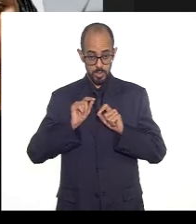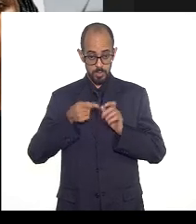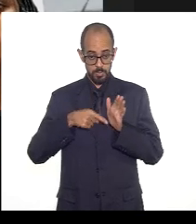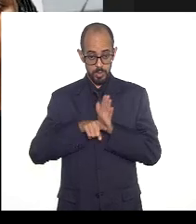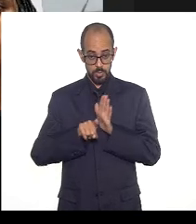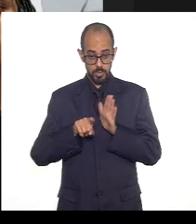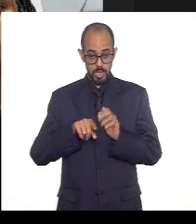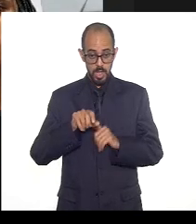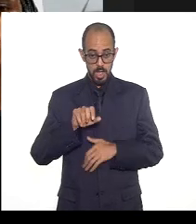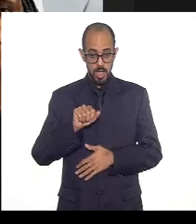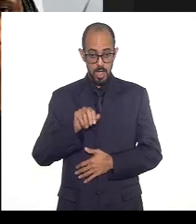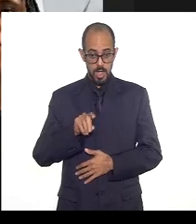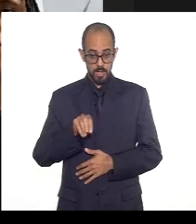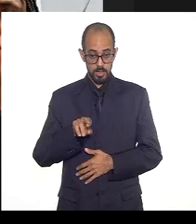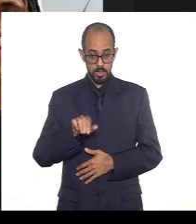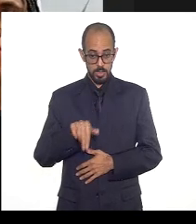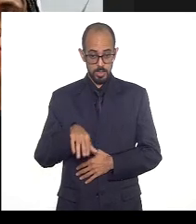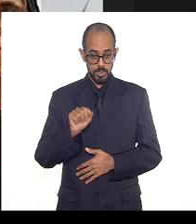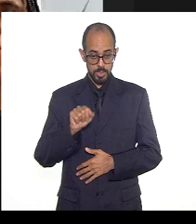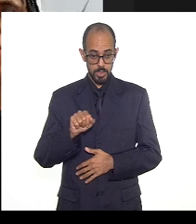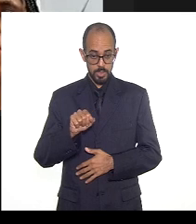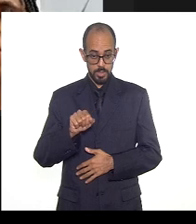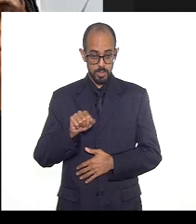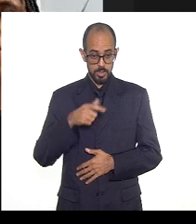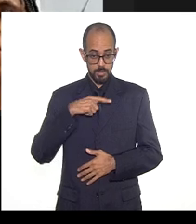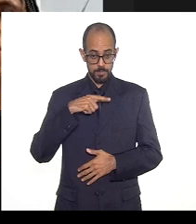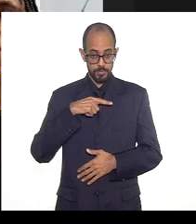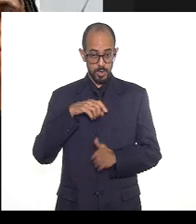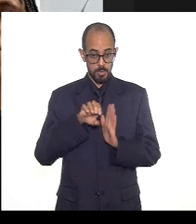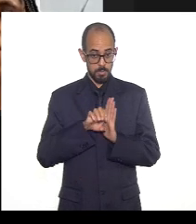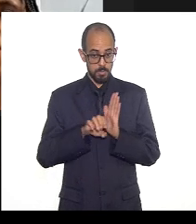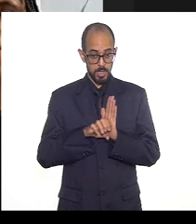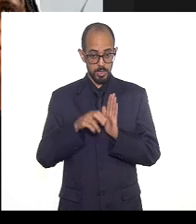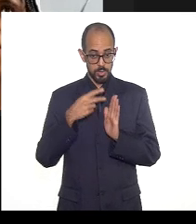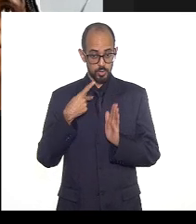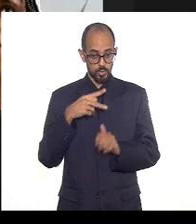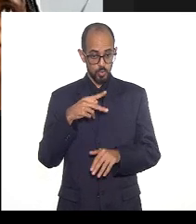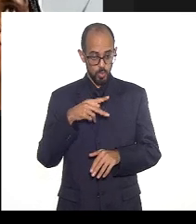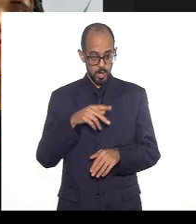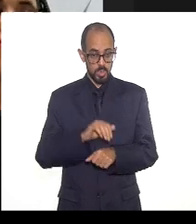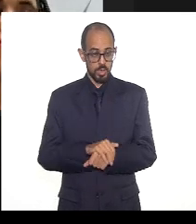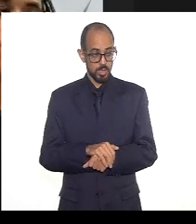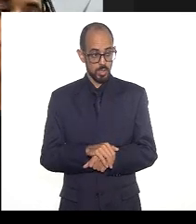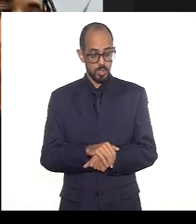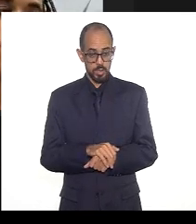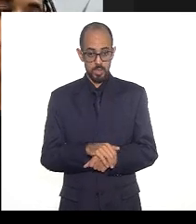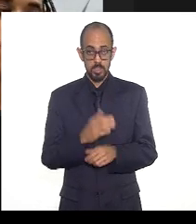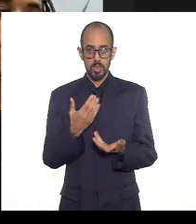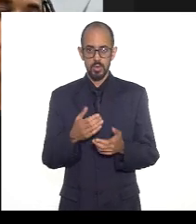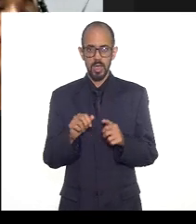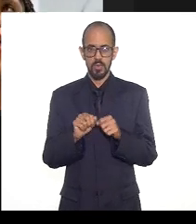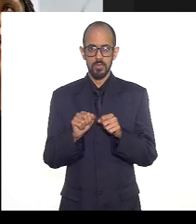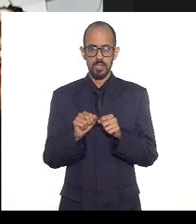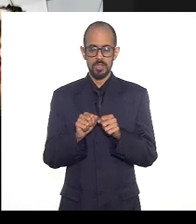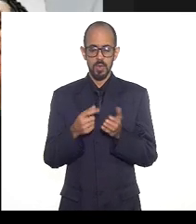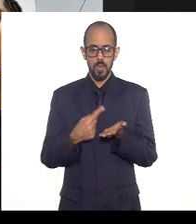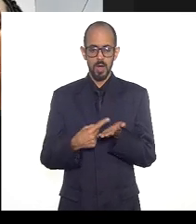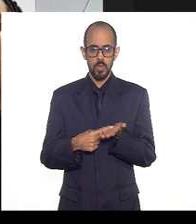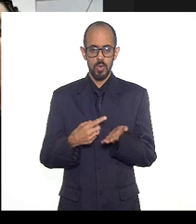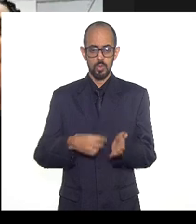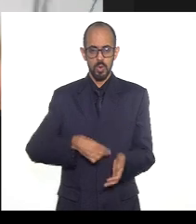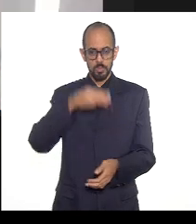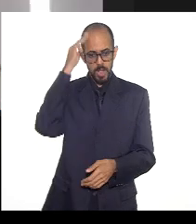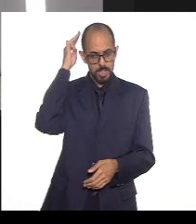aqui, Adriana Baltazar, tem uma emenda de Vossa Excelência. Queria fazer um acordo com o Márcio, deputado